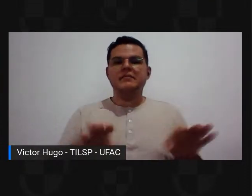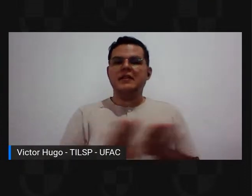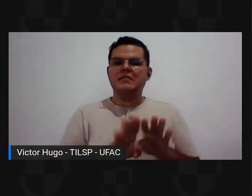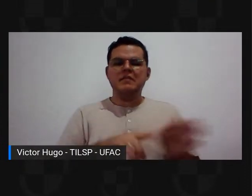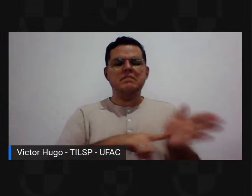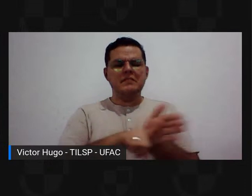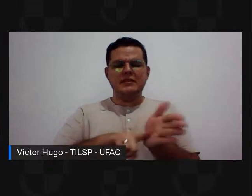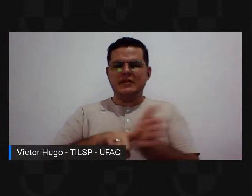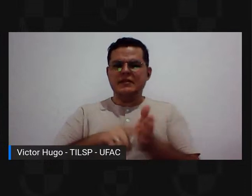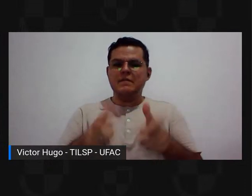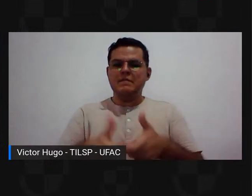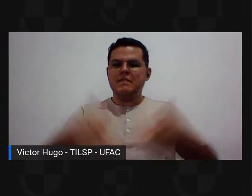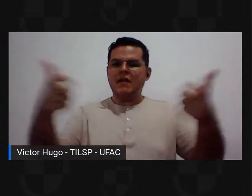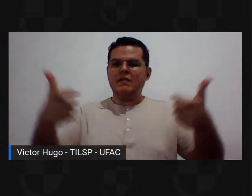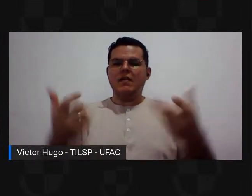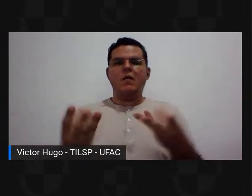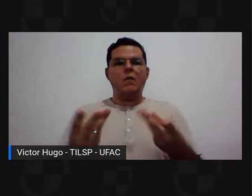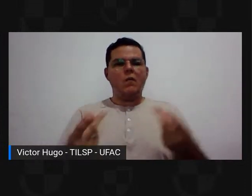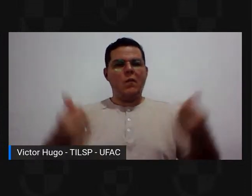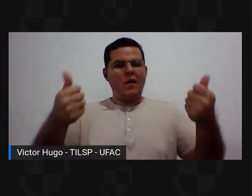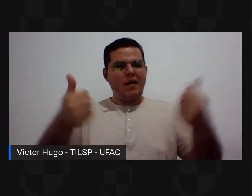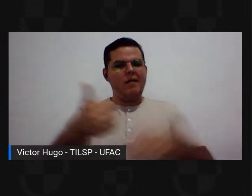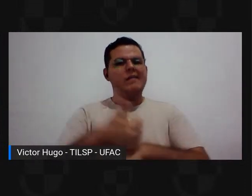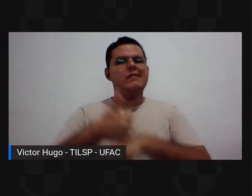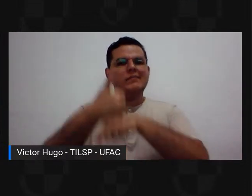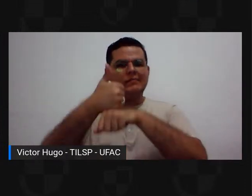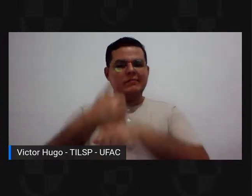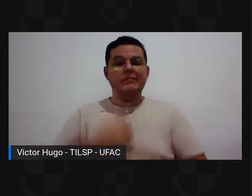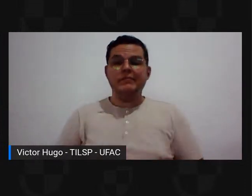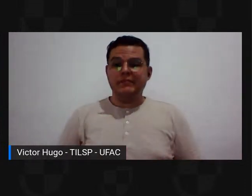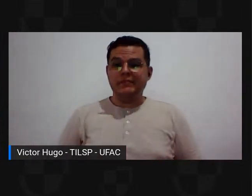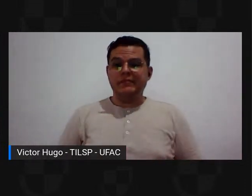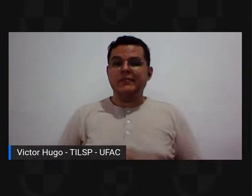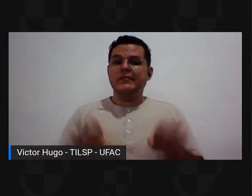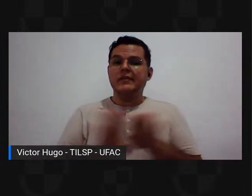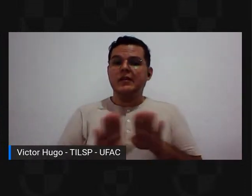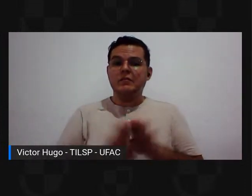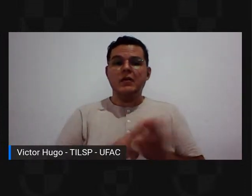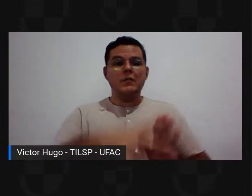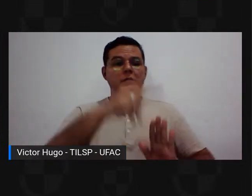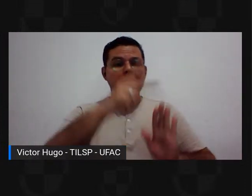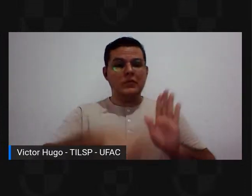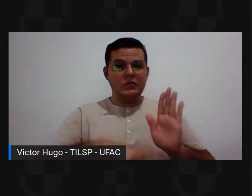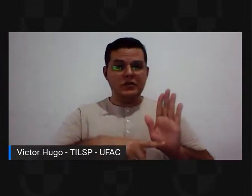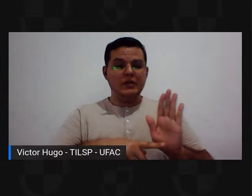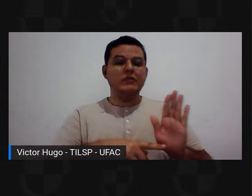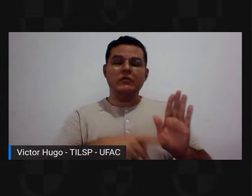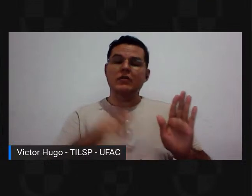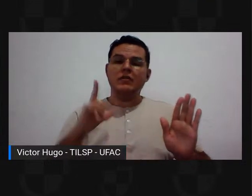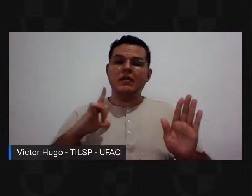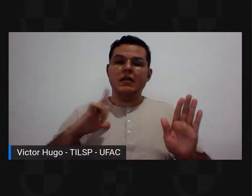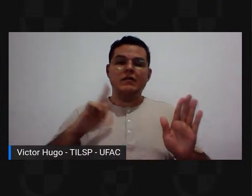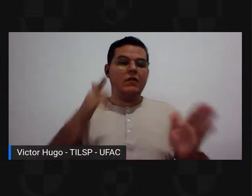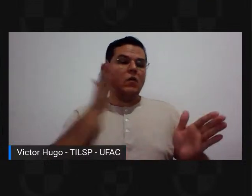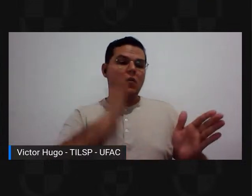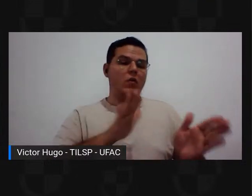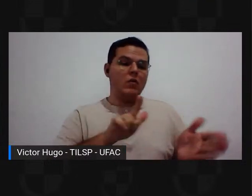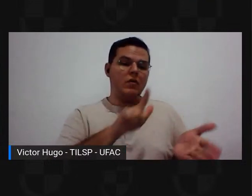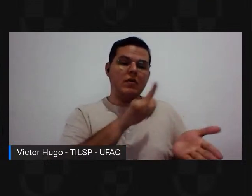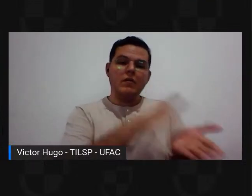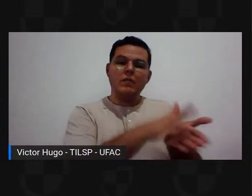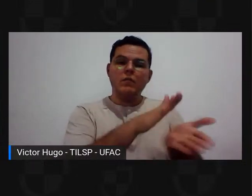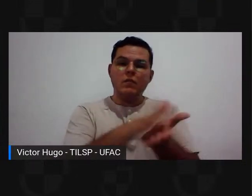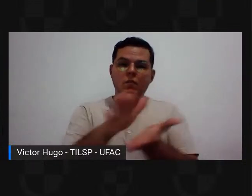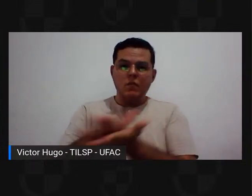qualidade. O legado do projeto Amazonizados são as publicações que temos feito de modo que